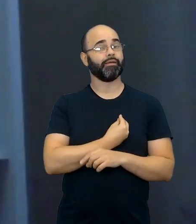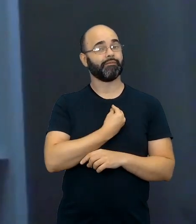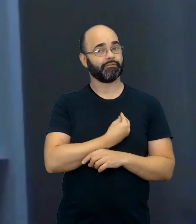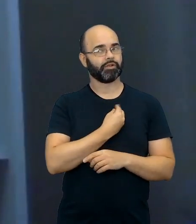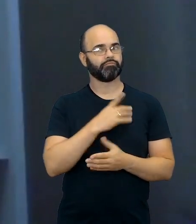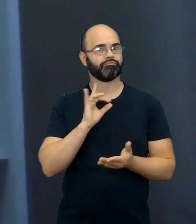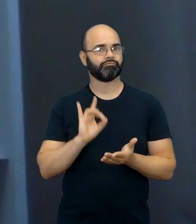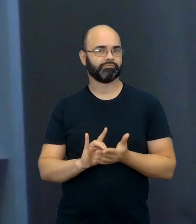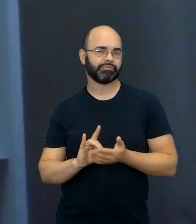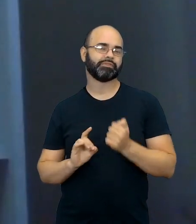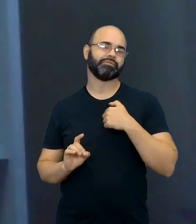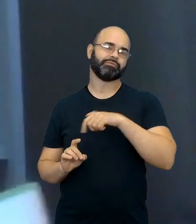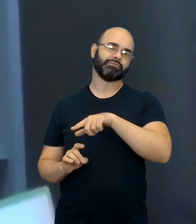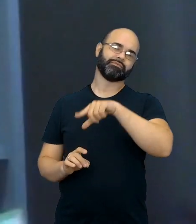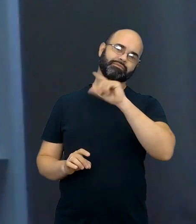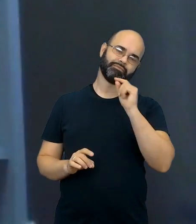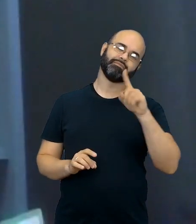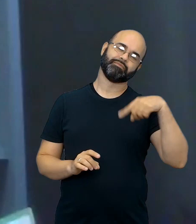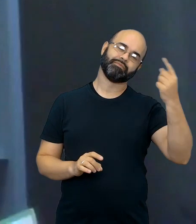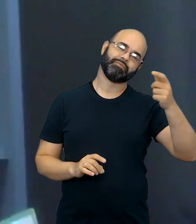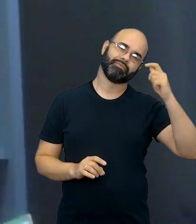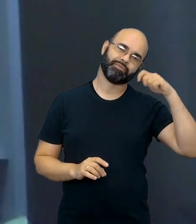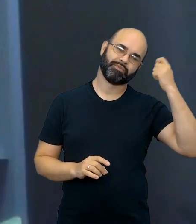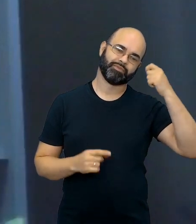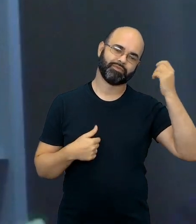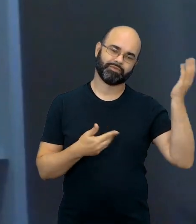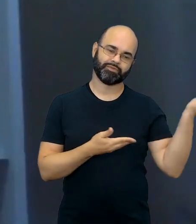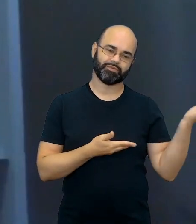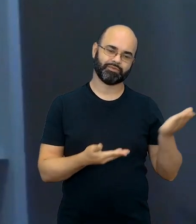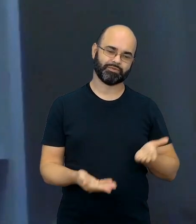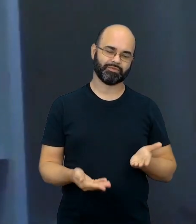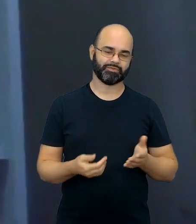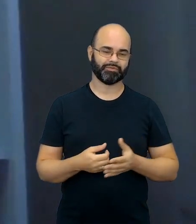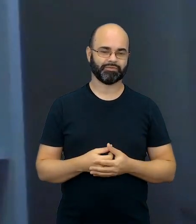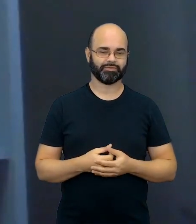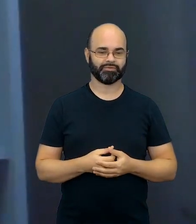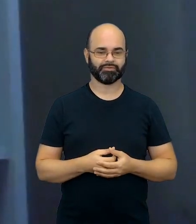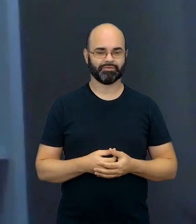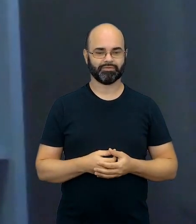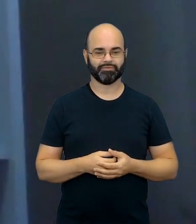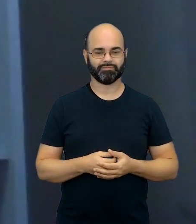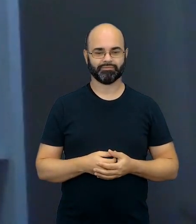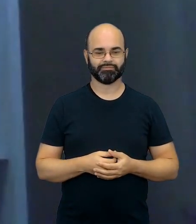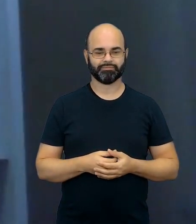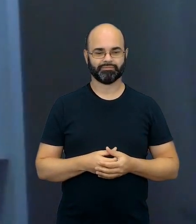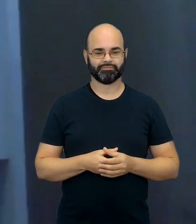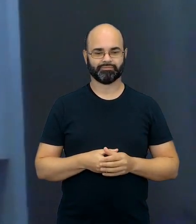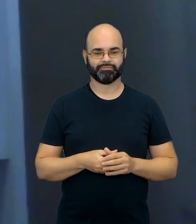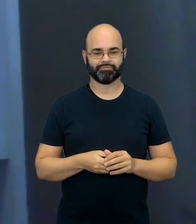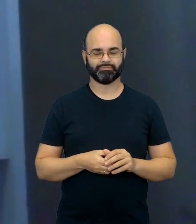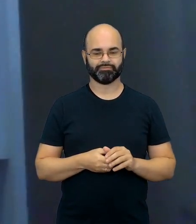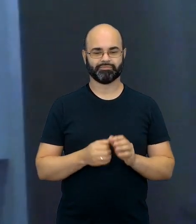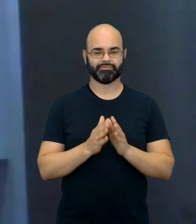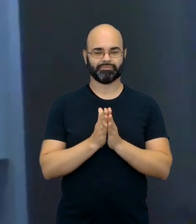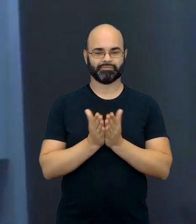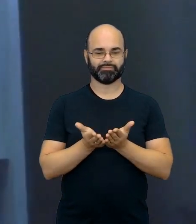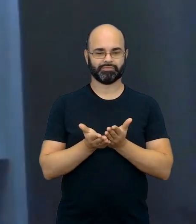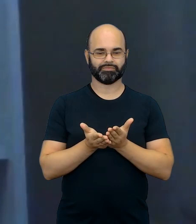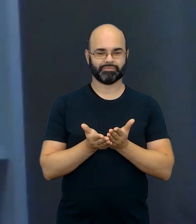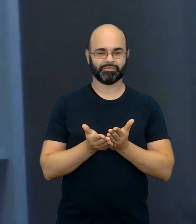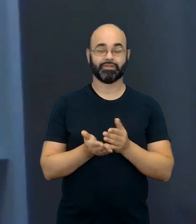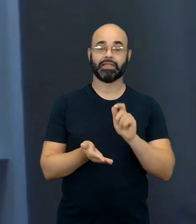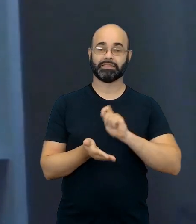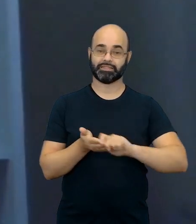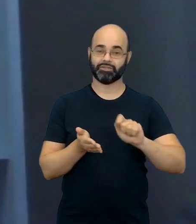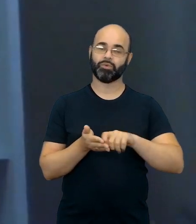filmes. E, portanto, eu gostaria apenas de mostrar aqui a Erin Gruwell, do livro Escritores